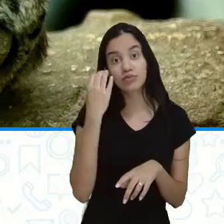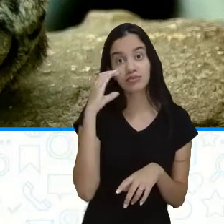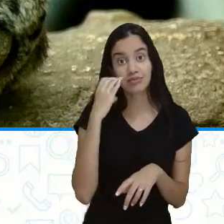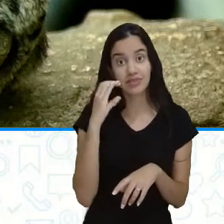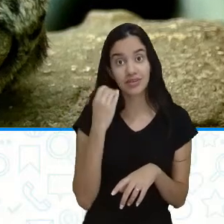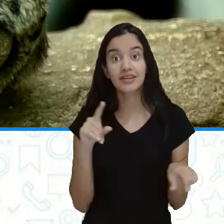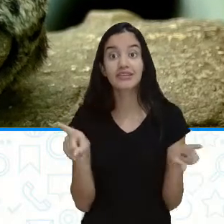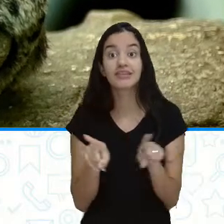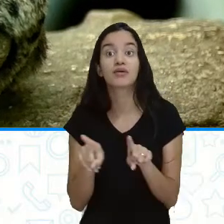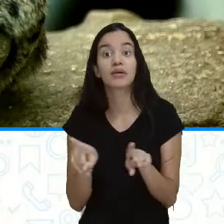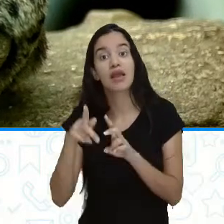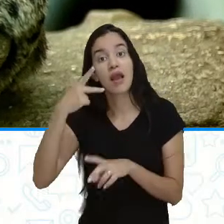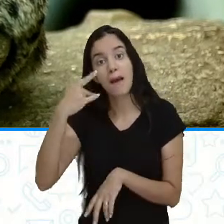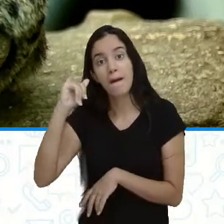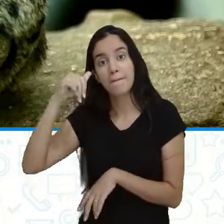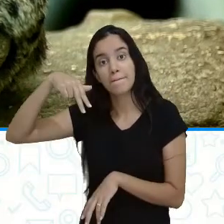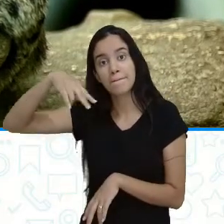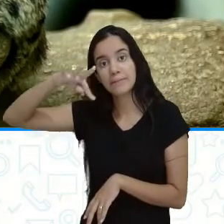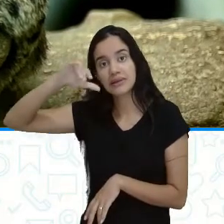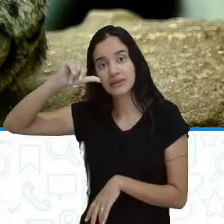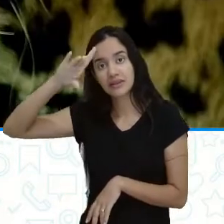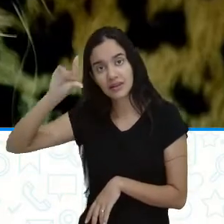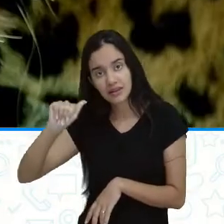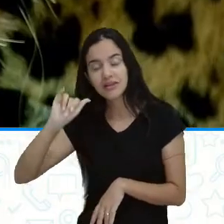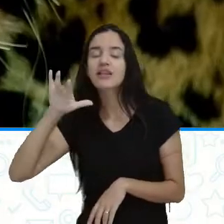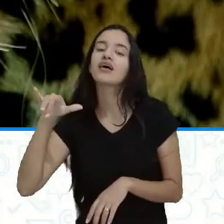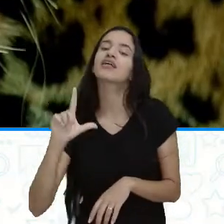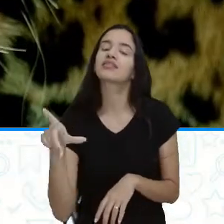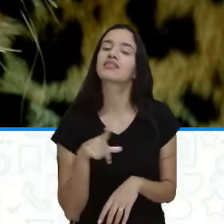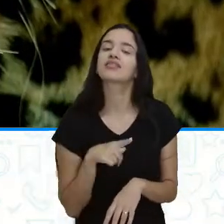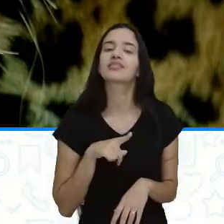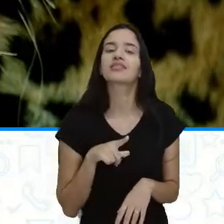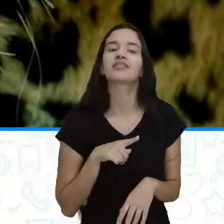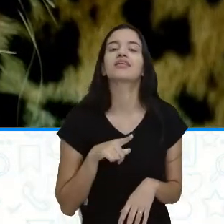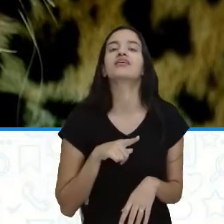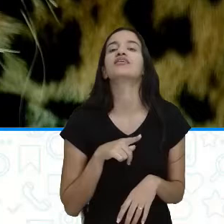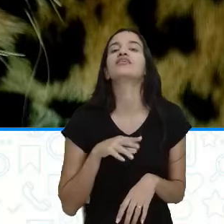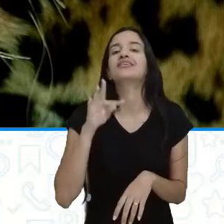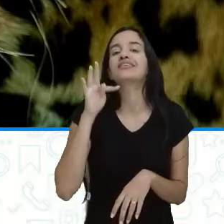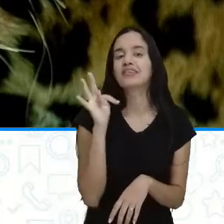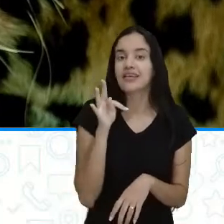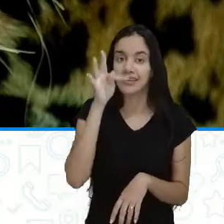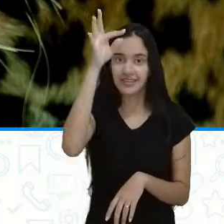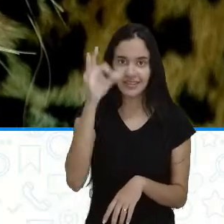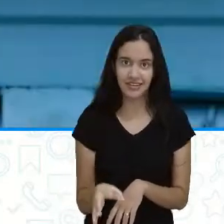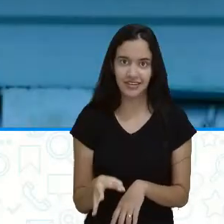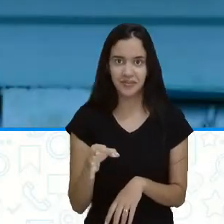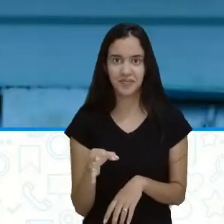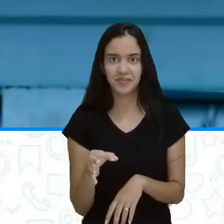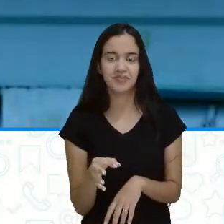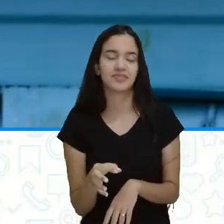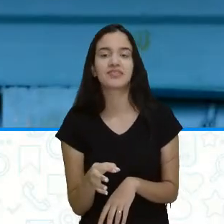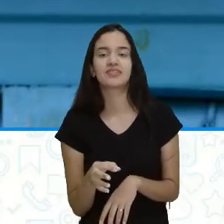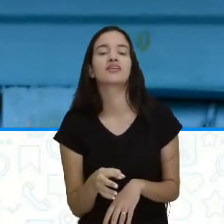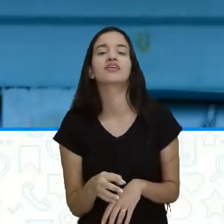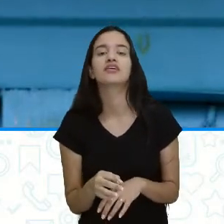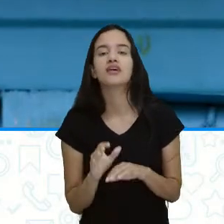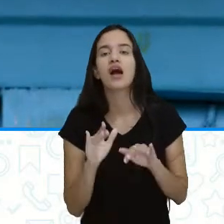E pintada, depois do N também tem o T, certo, gente?